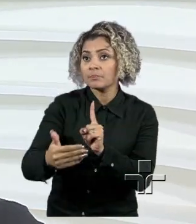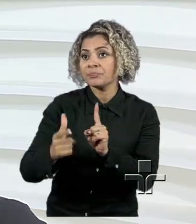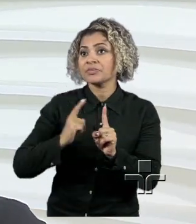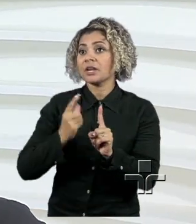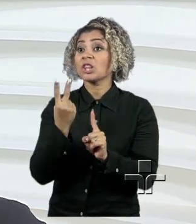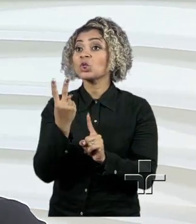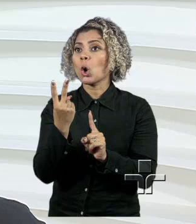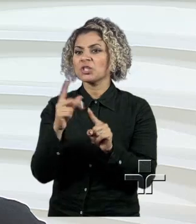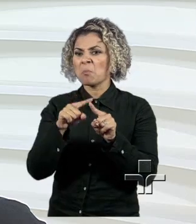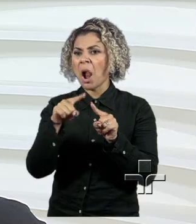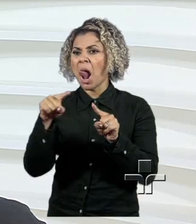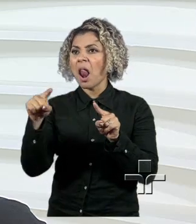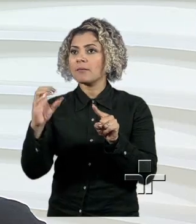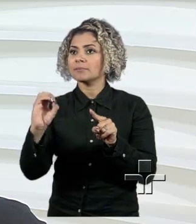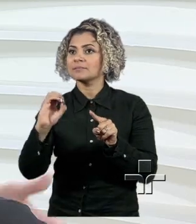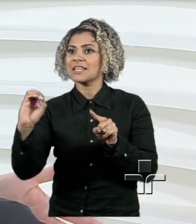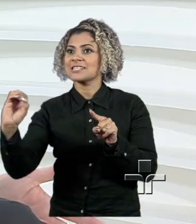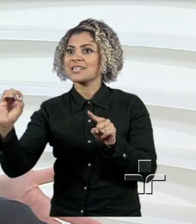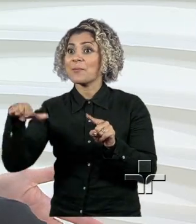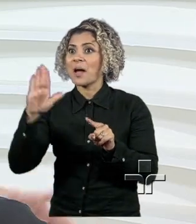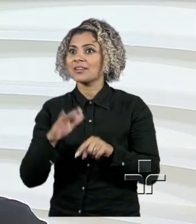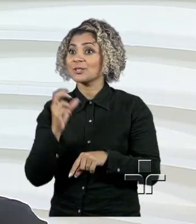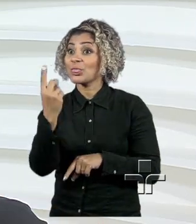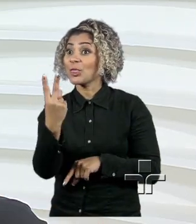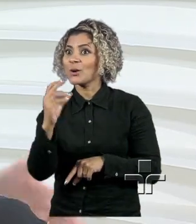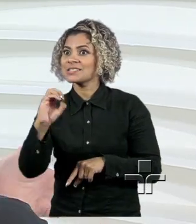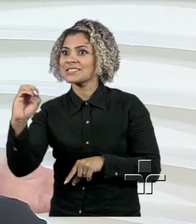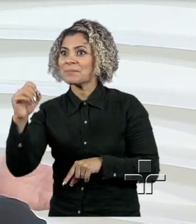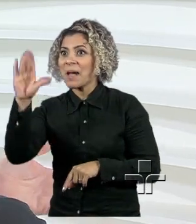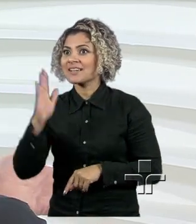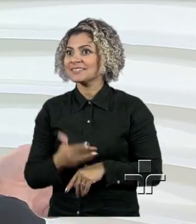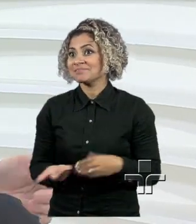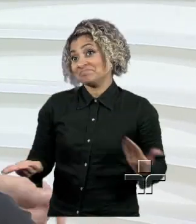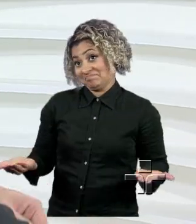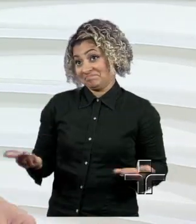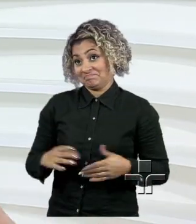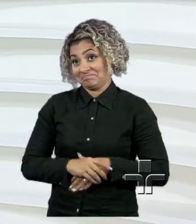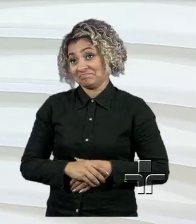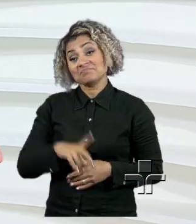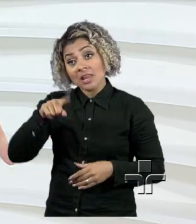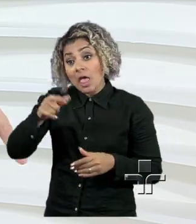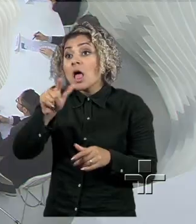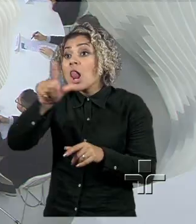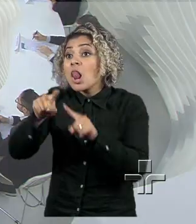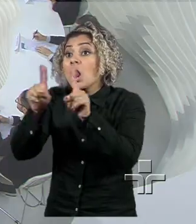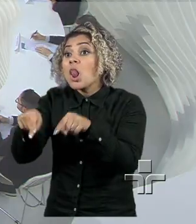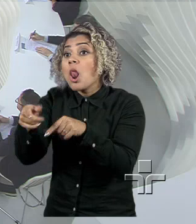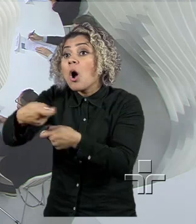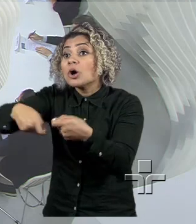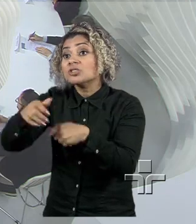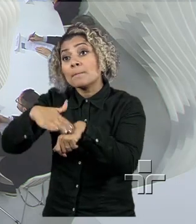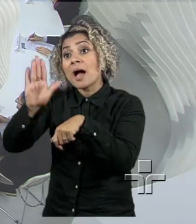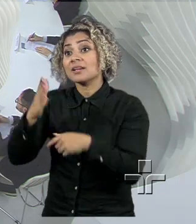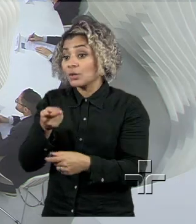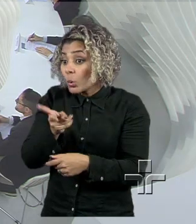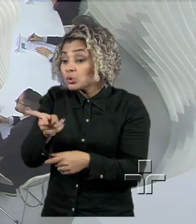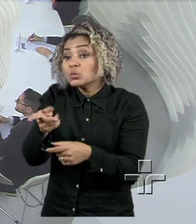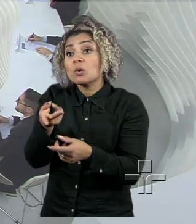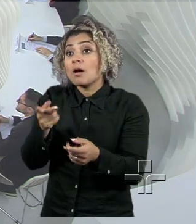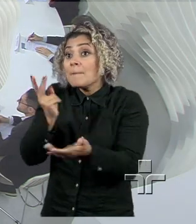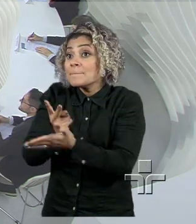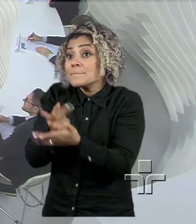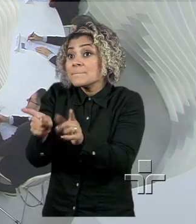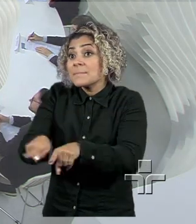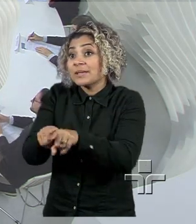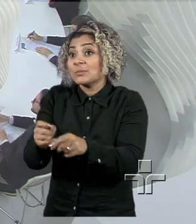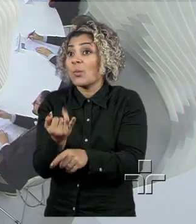2 dígitos. Em vendas? Em vendas. Incrível. Alexandre, Nas mesmas lojas, quer né? te fazer uma pergunta. Fora... Poit quer te fazer uma